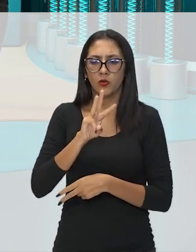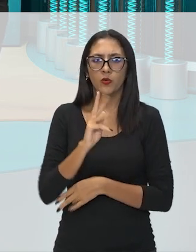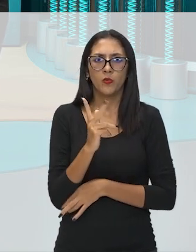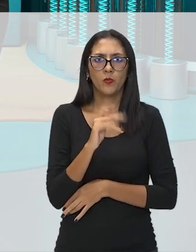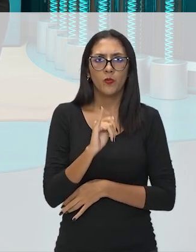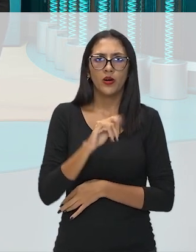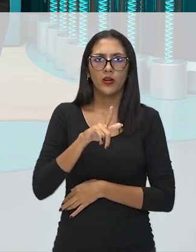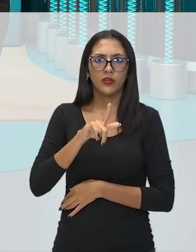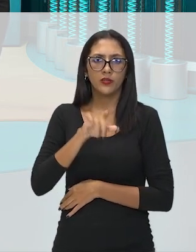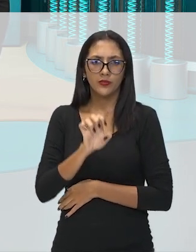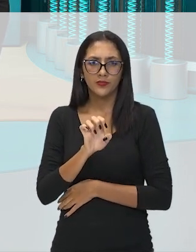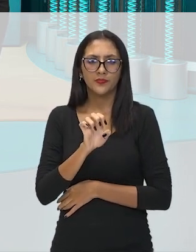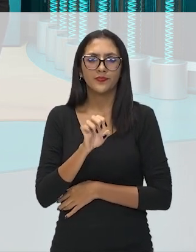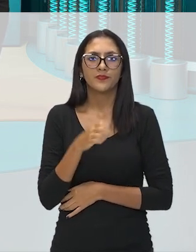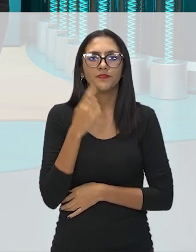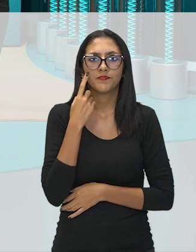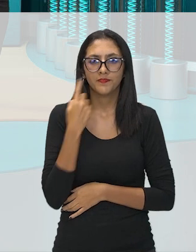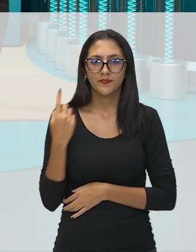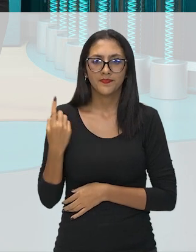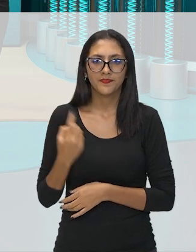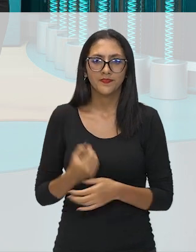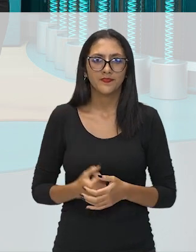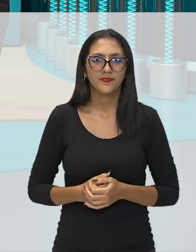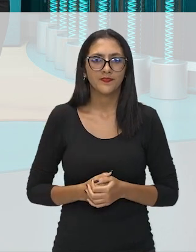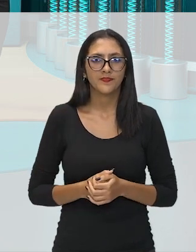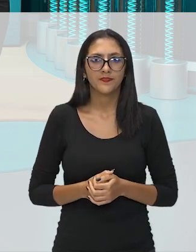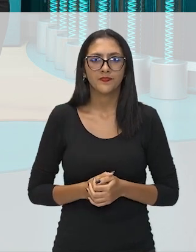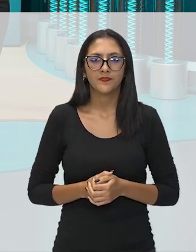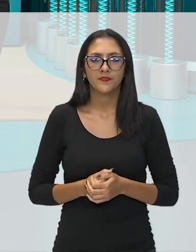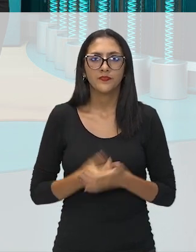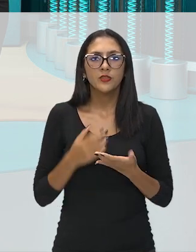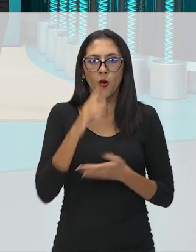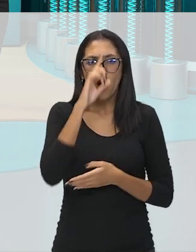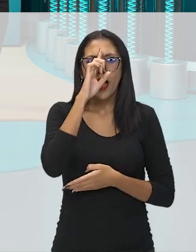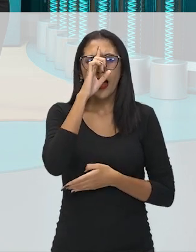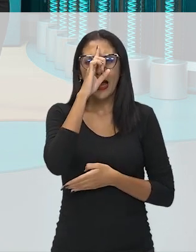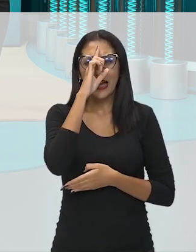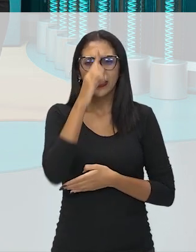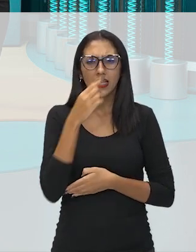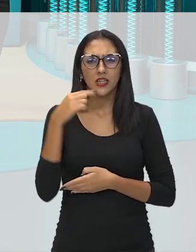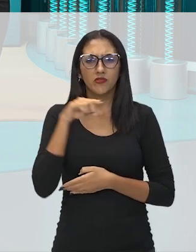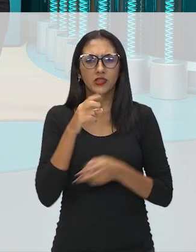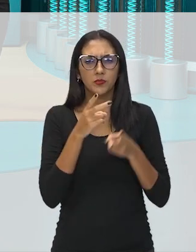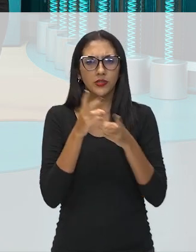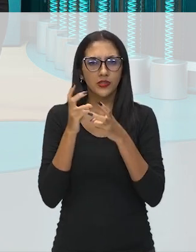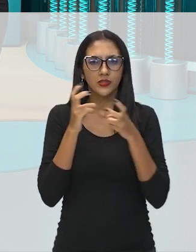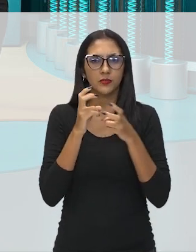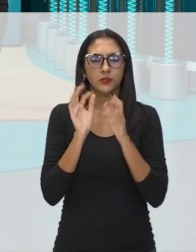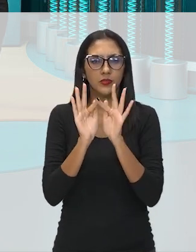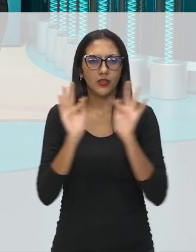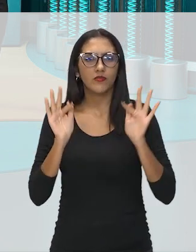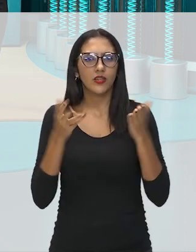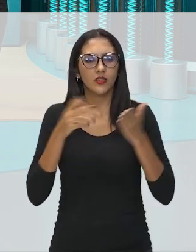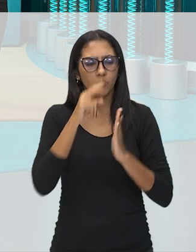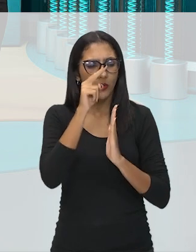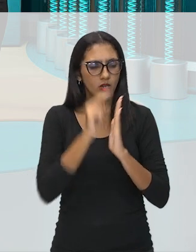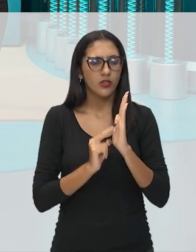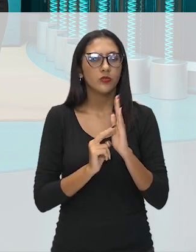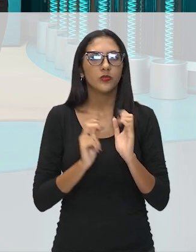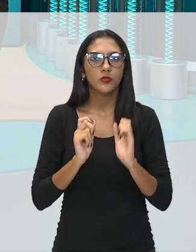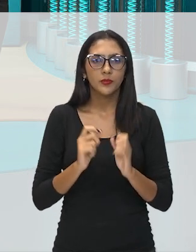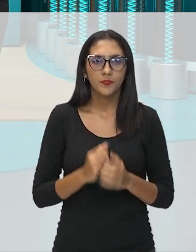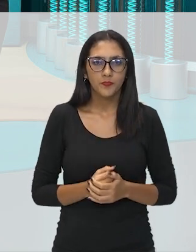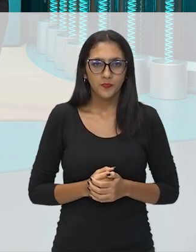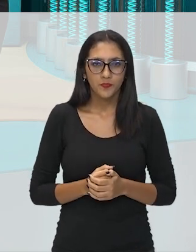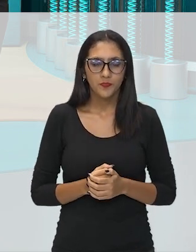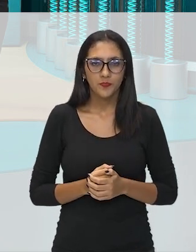oração. Aqui eu tenho while, tá? While he was sleeping, I made dinner.